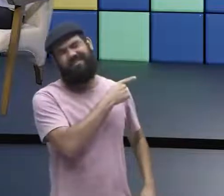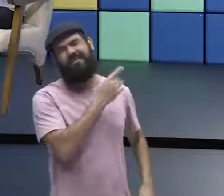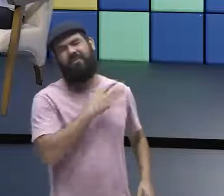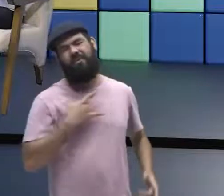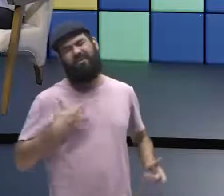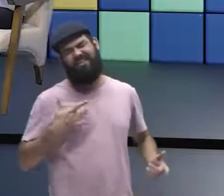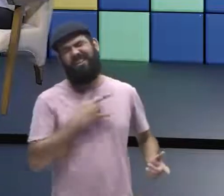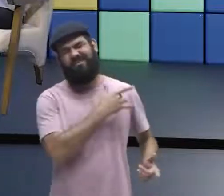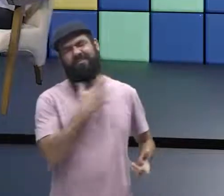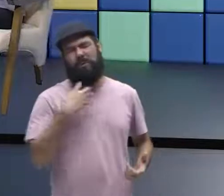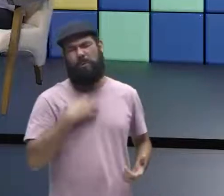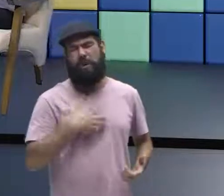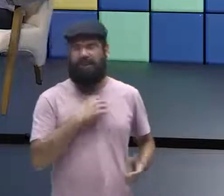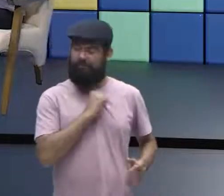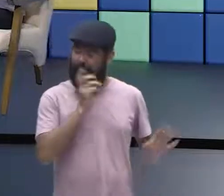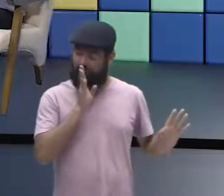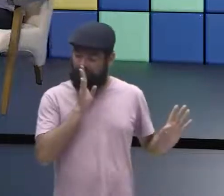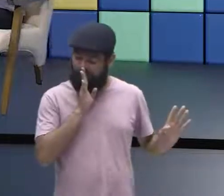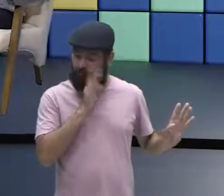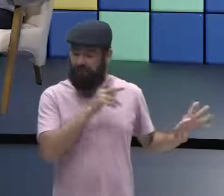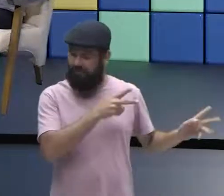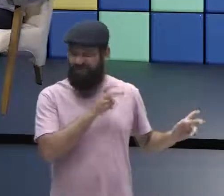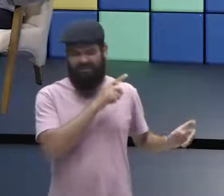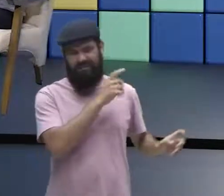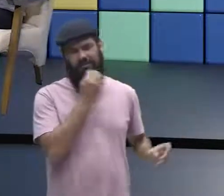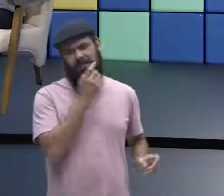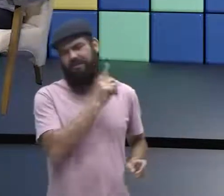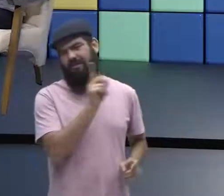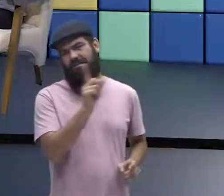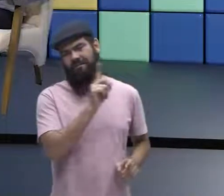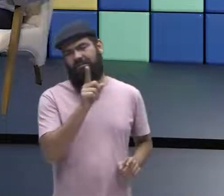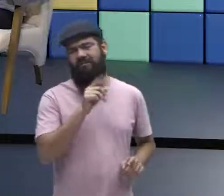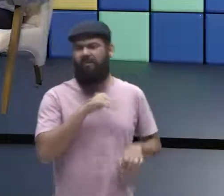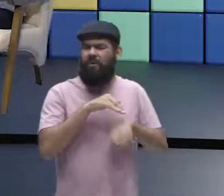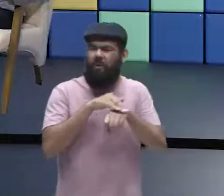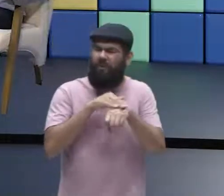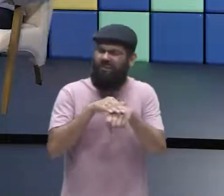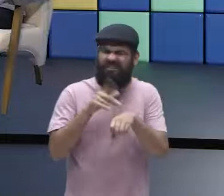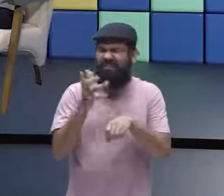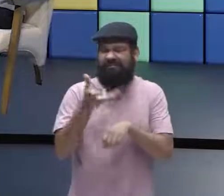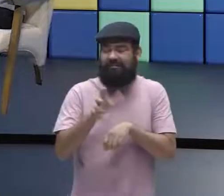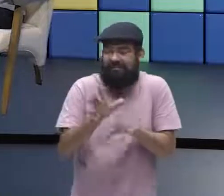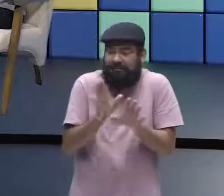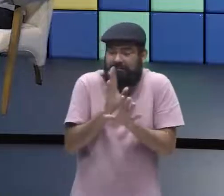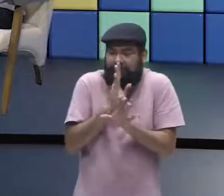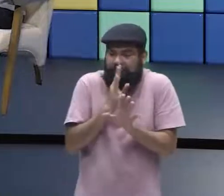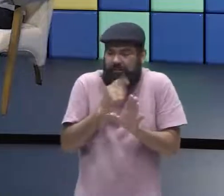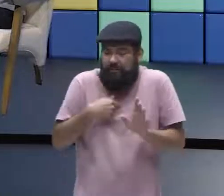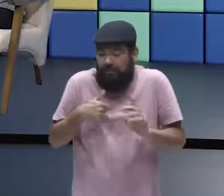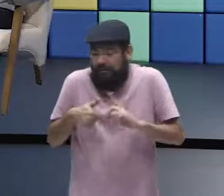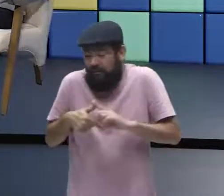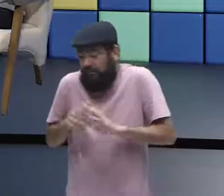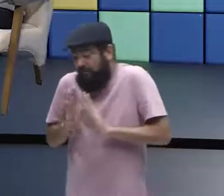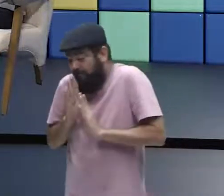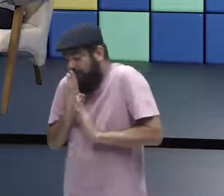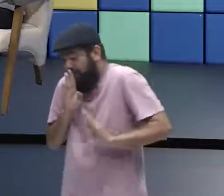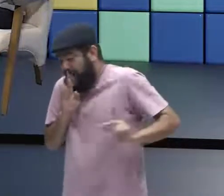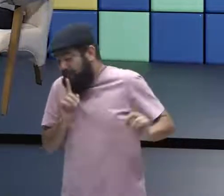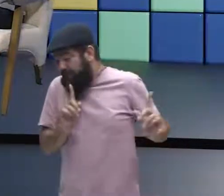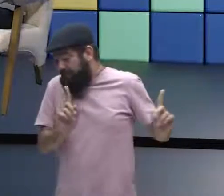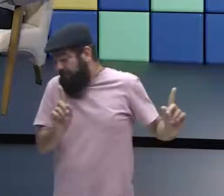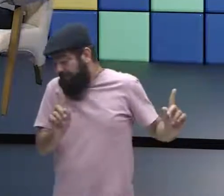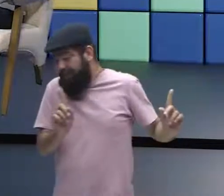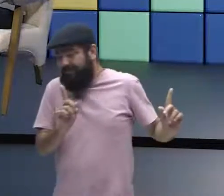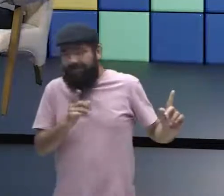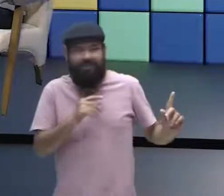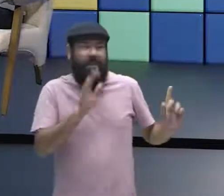colocar também no lugar do outro e perceber, hoje ele não está bem, hoje ele não quer conversar, então vou ficar, né, aqui no meu cantinho, digo que eu